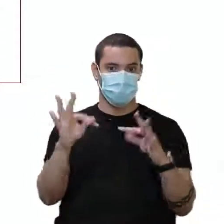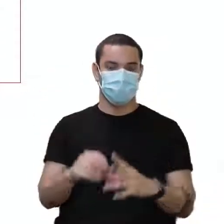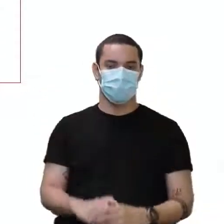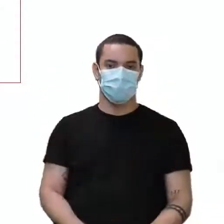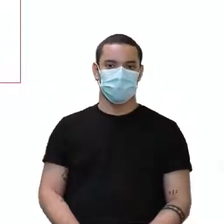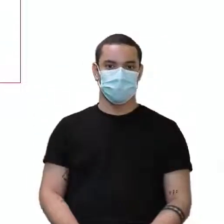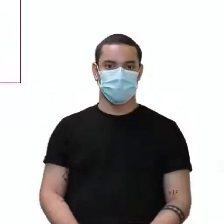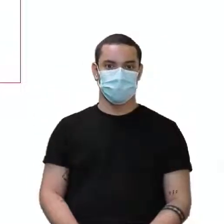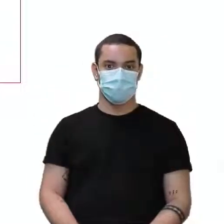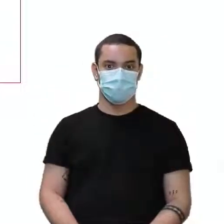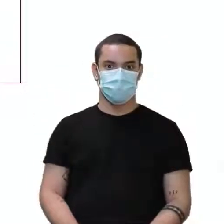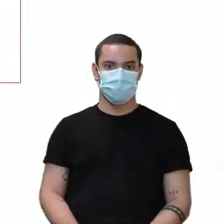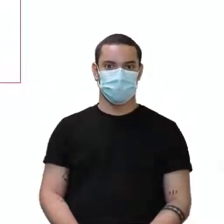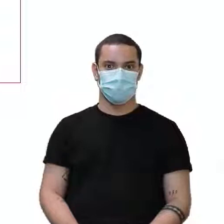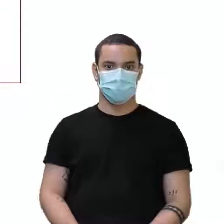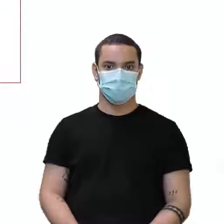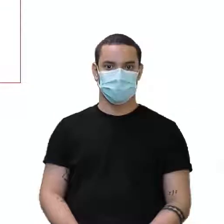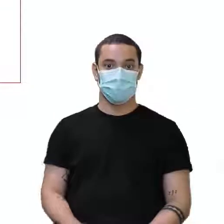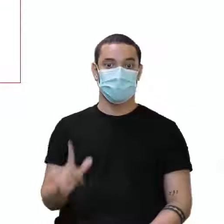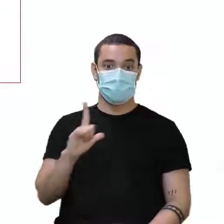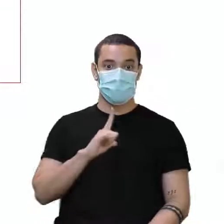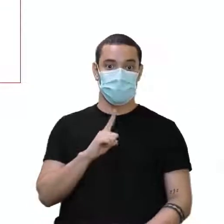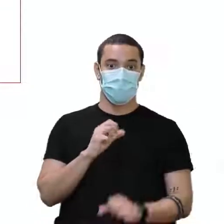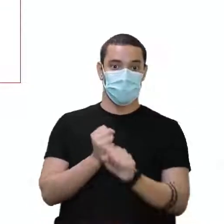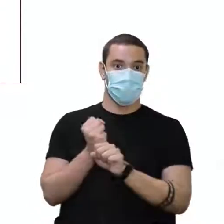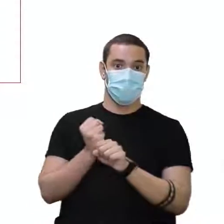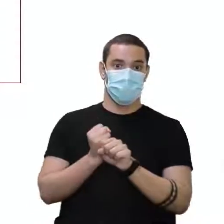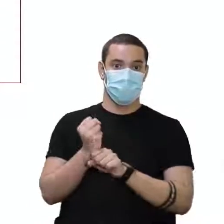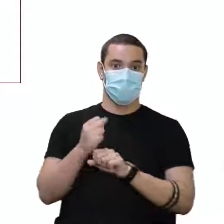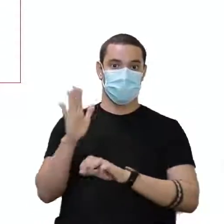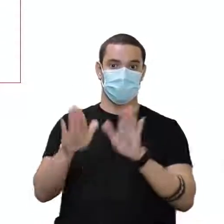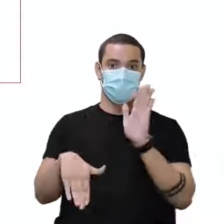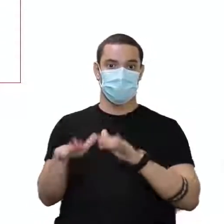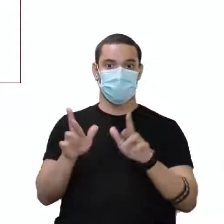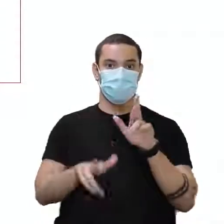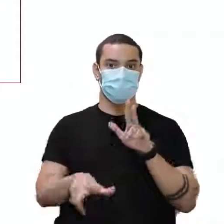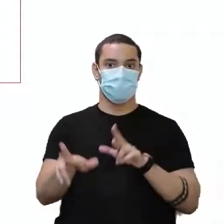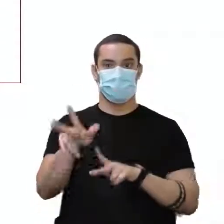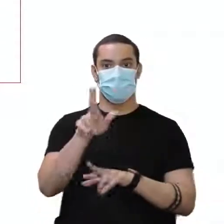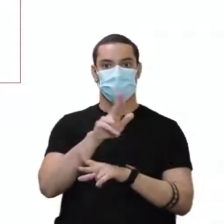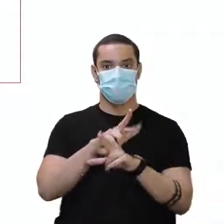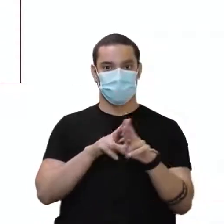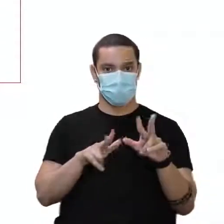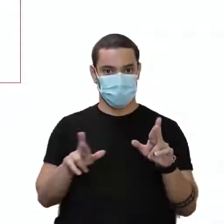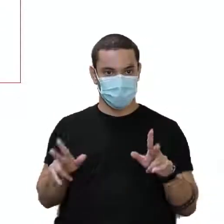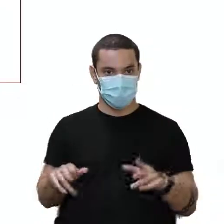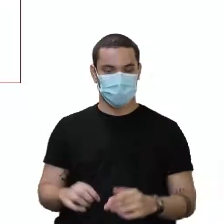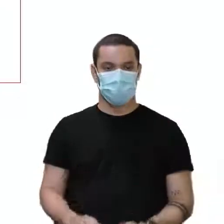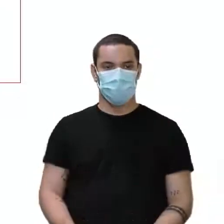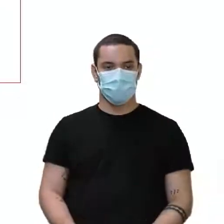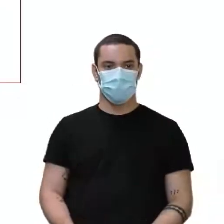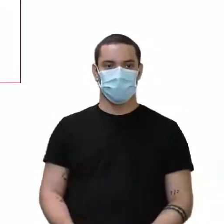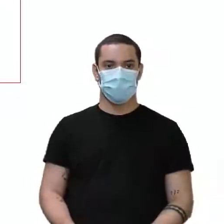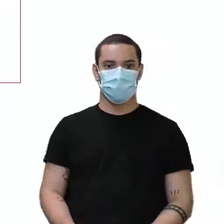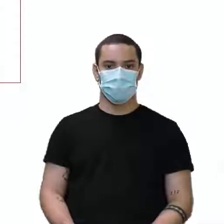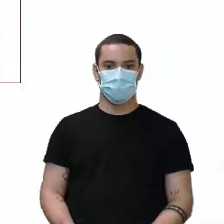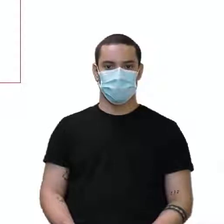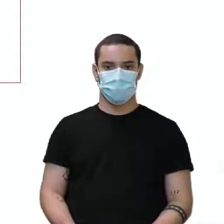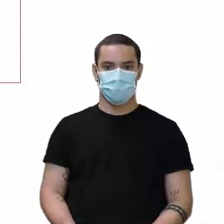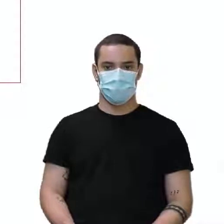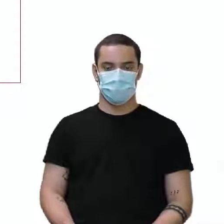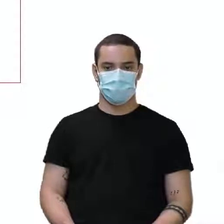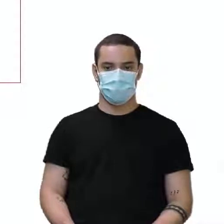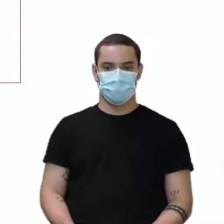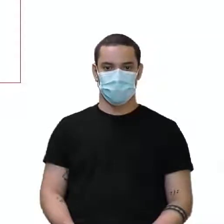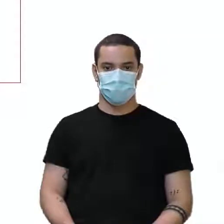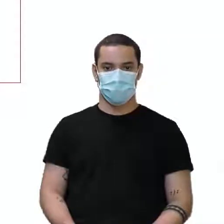obviamente aqui tem um ano, mas enfim, isso vai depender de cada um, aí você poderia mudar para 2, 3, enfim, menos ou alguns meses.